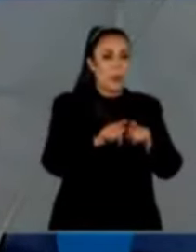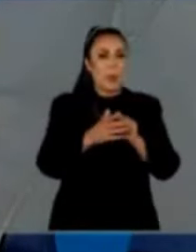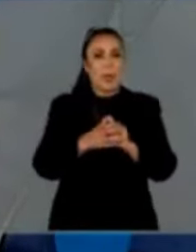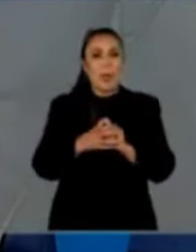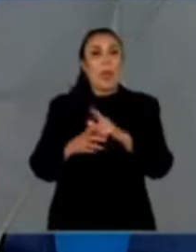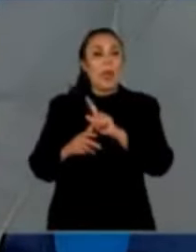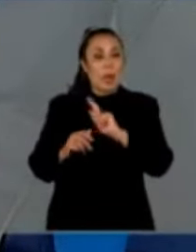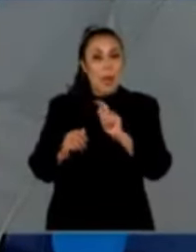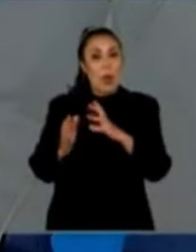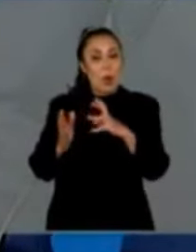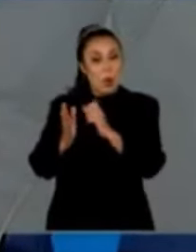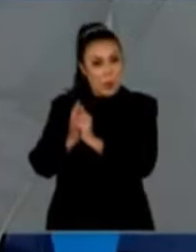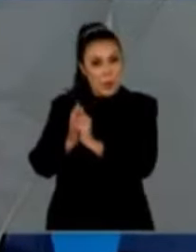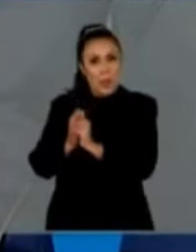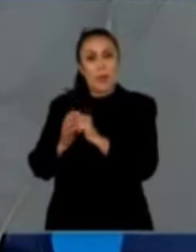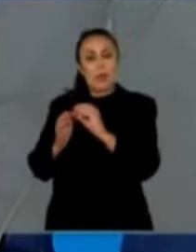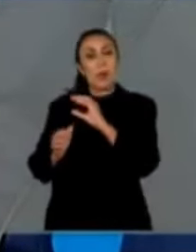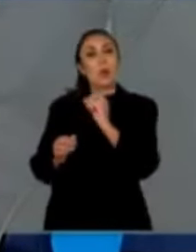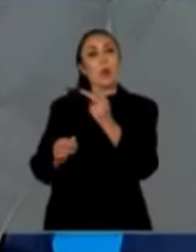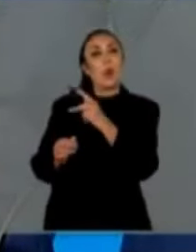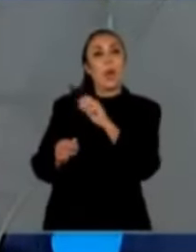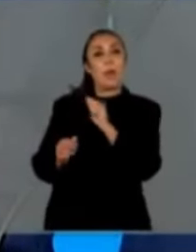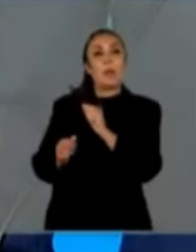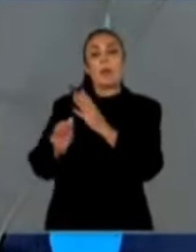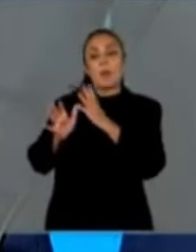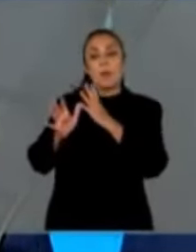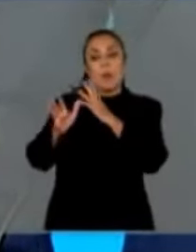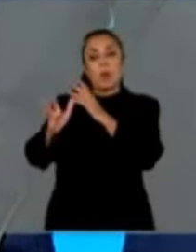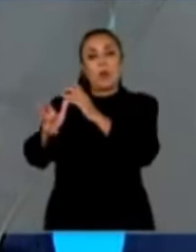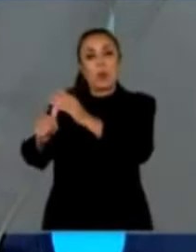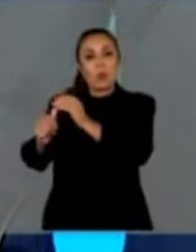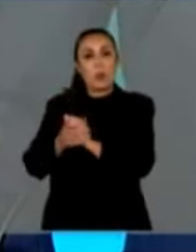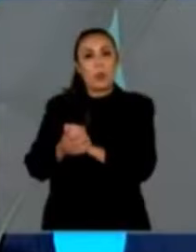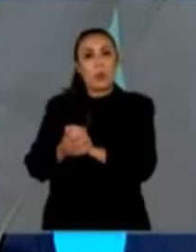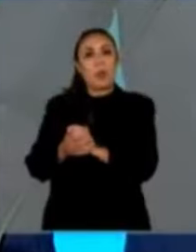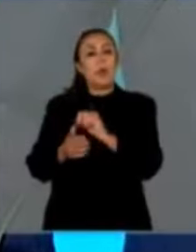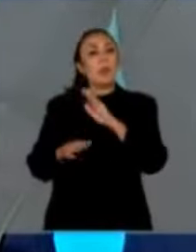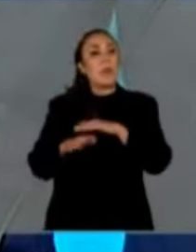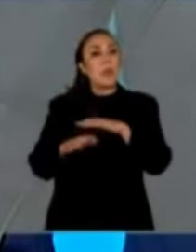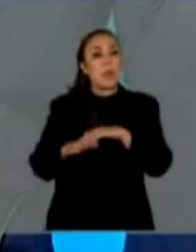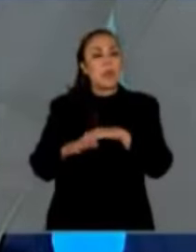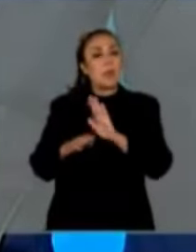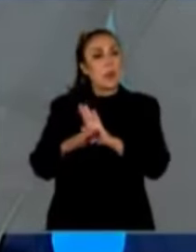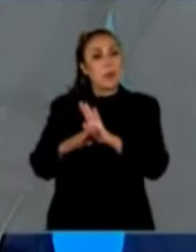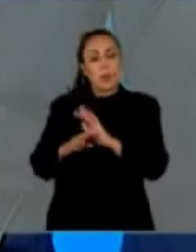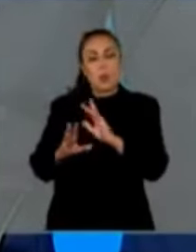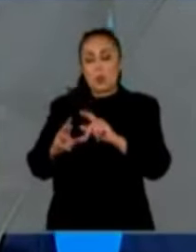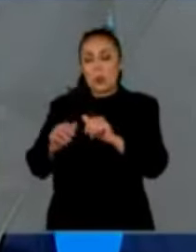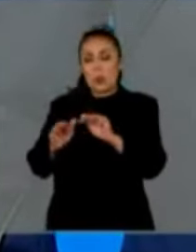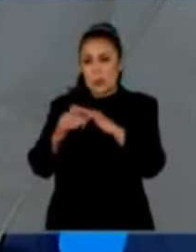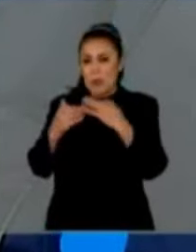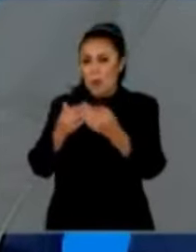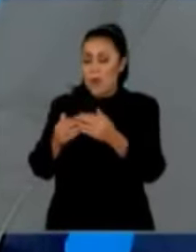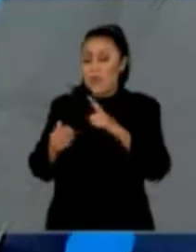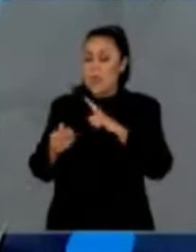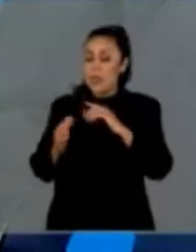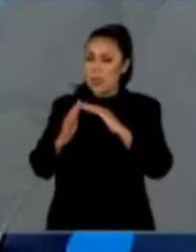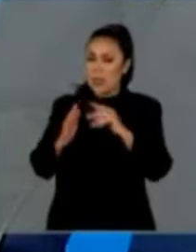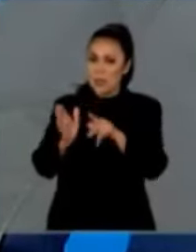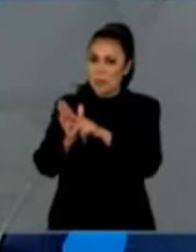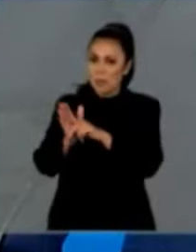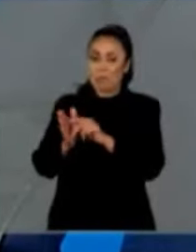andando e que a gente vai realizar o sonho das pessoas como eu tô realizando de 72.000 famílias sua tréplica